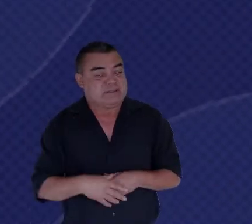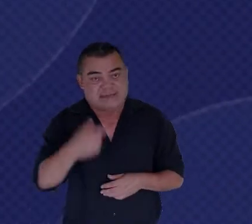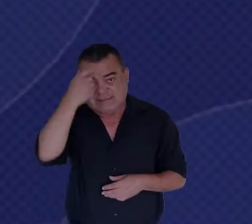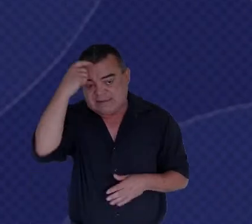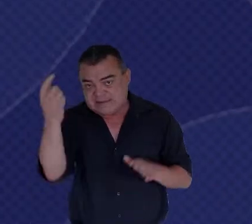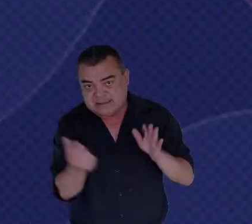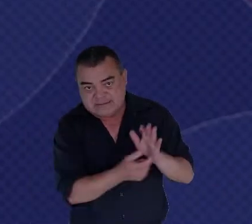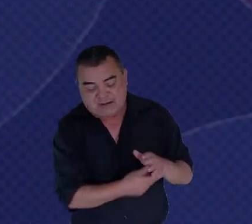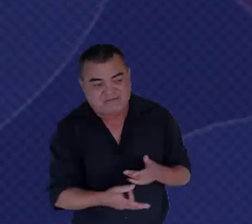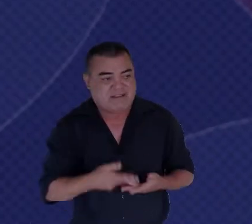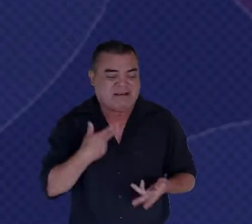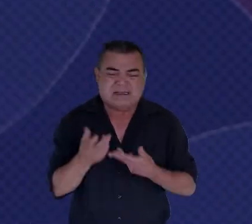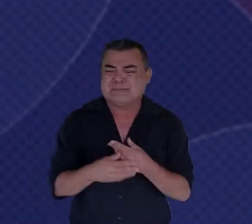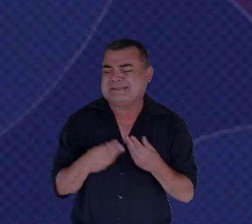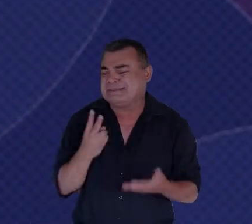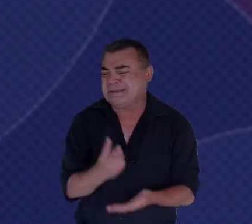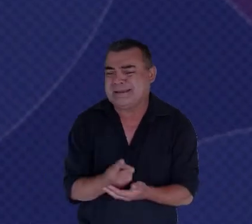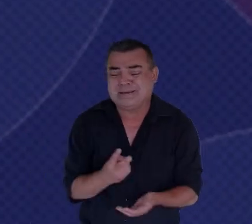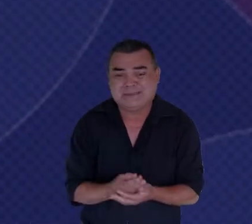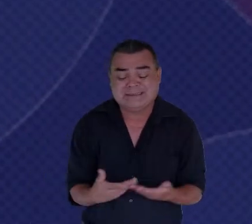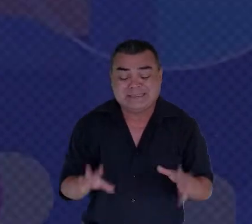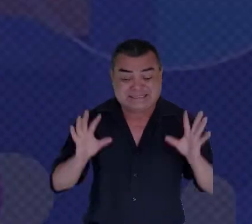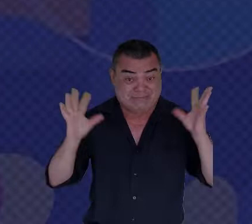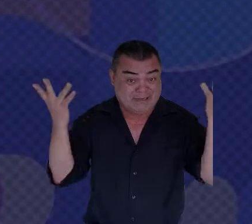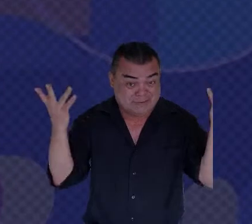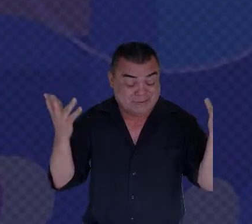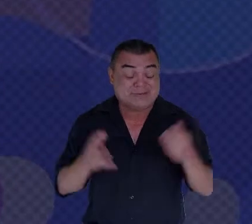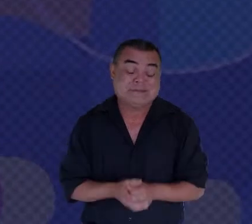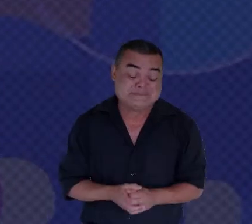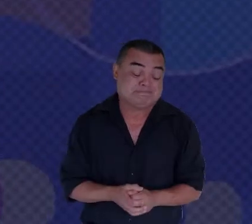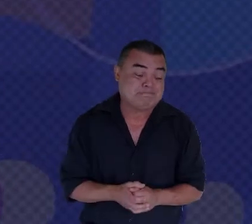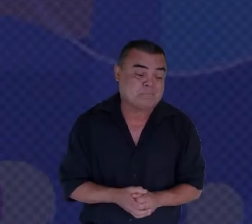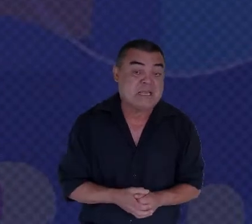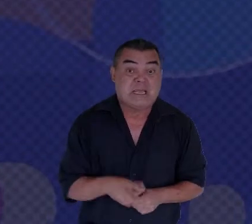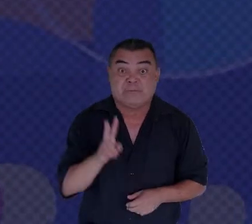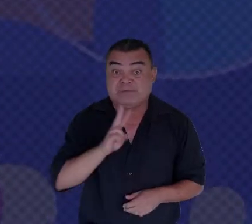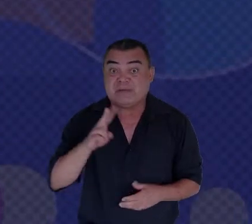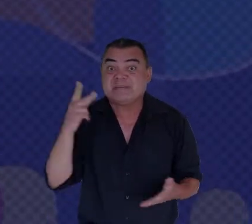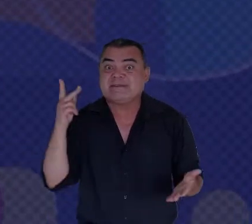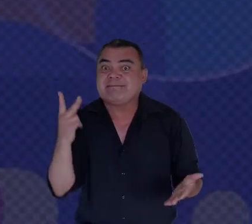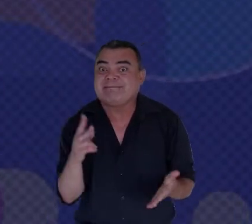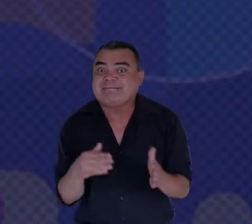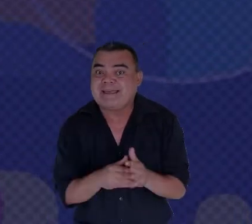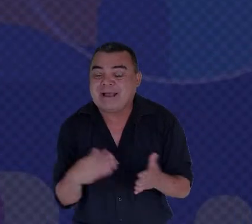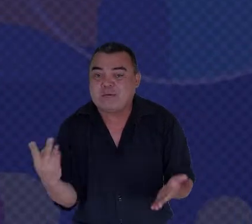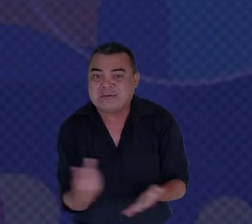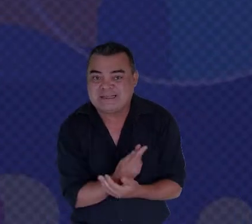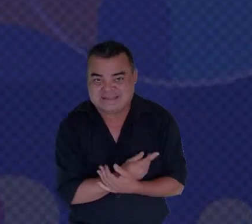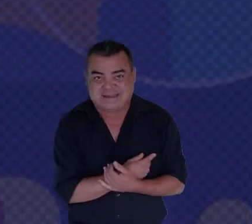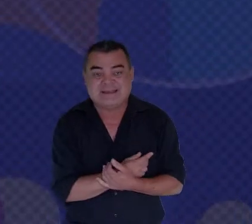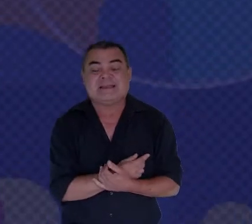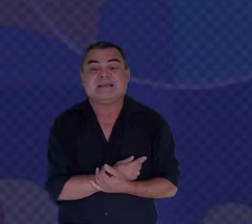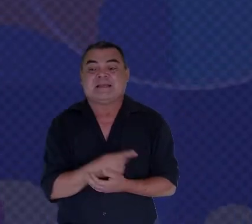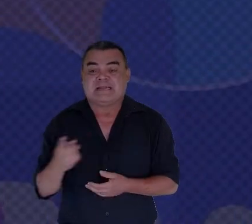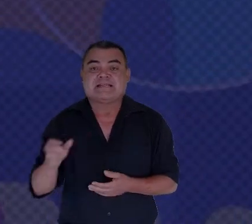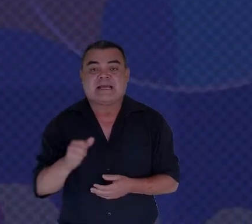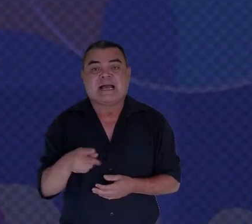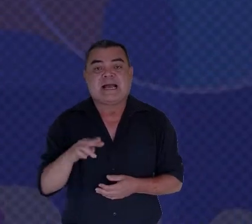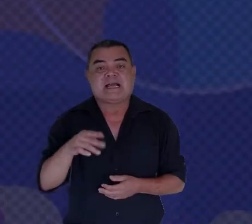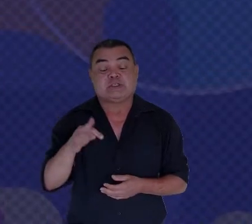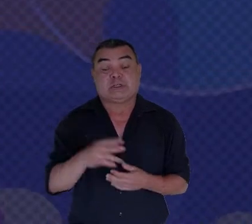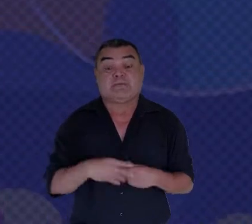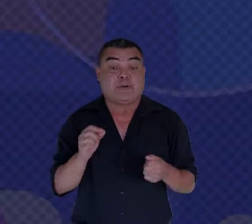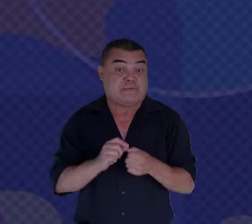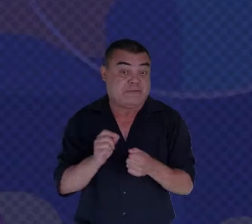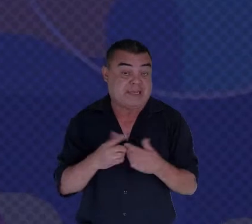inteligência artificial falamos tanto disso nesse evento que vimos até acontecer Estamos vendo é essa arte foi